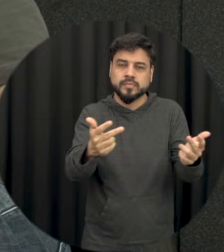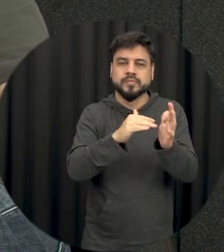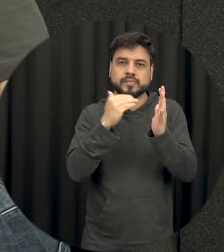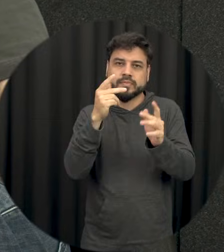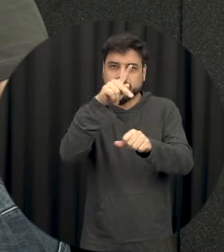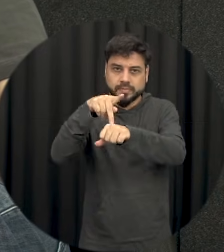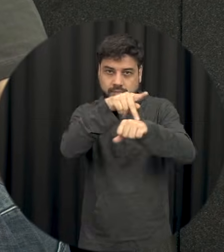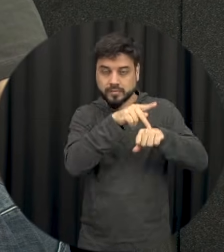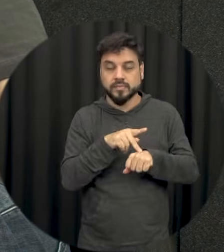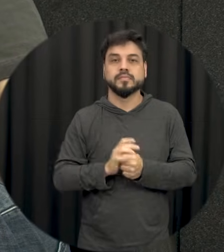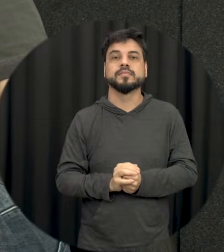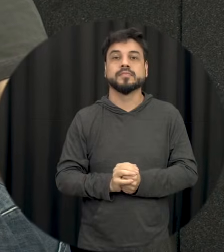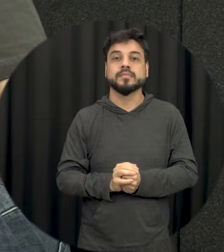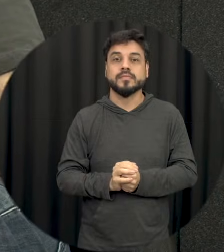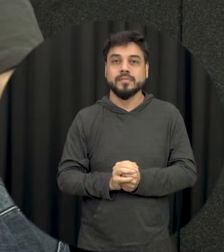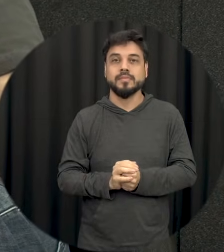o